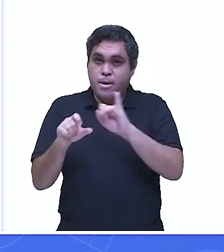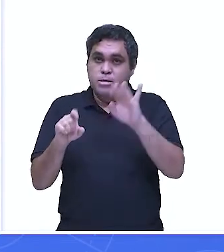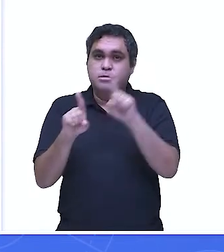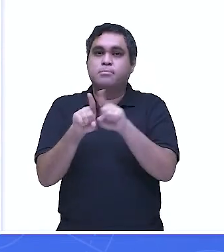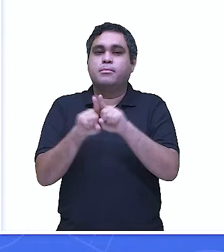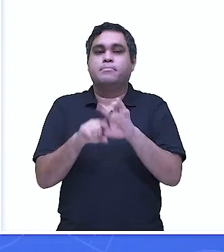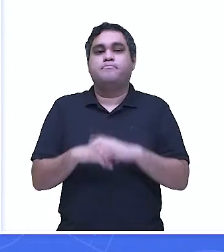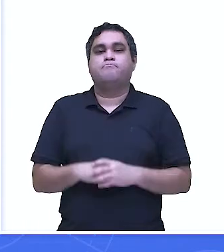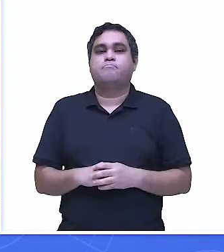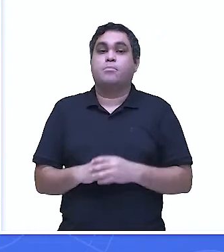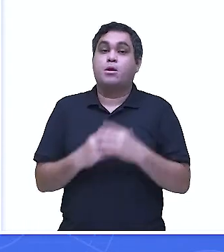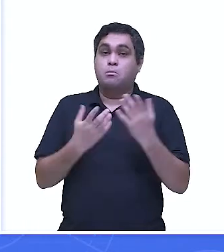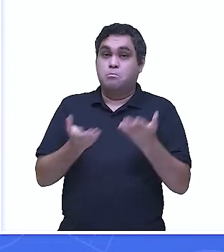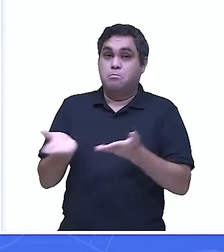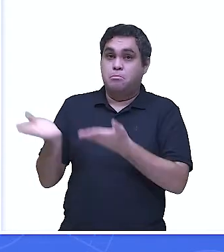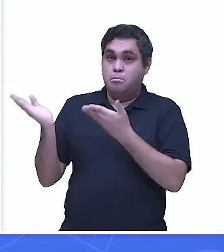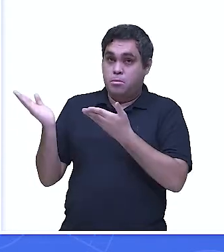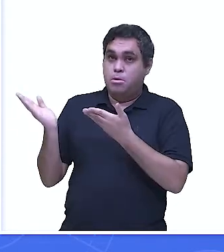tipográfica? Vamos lá.